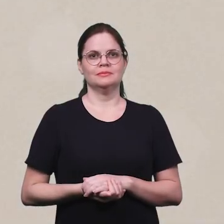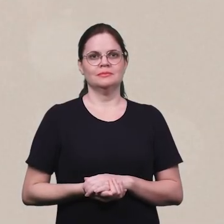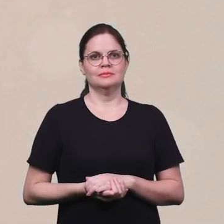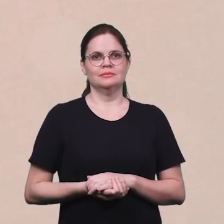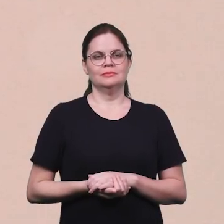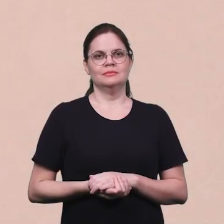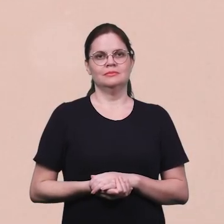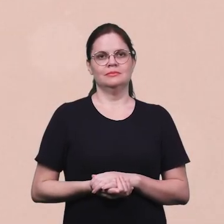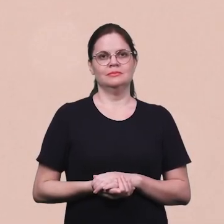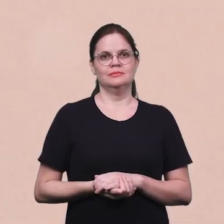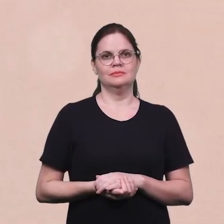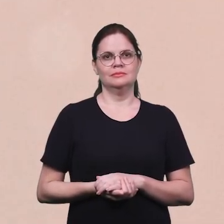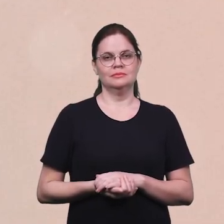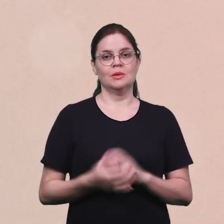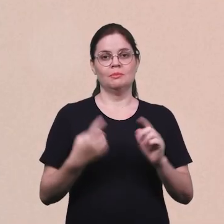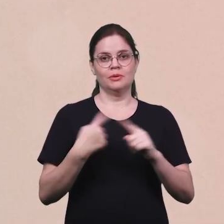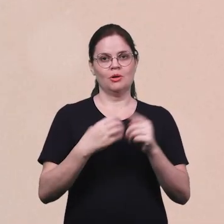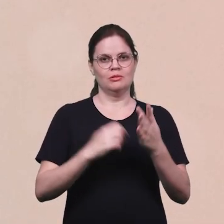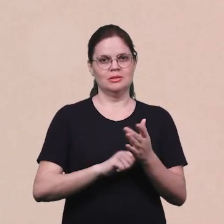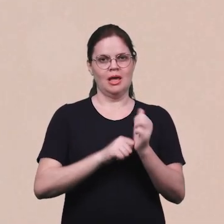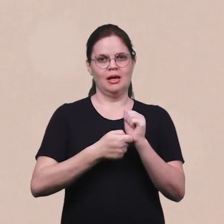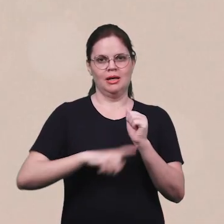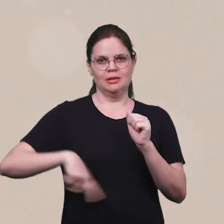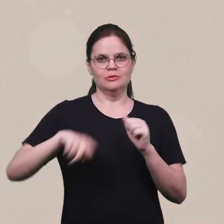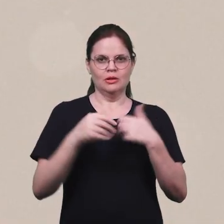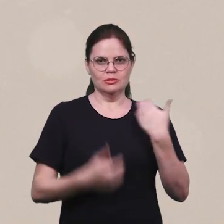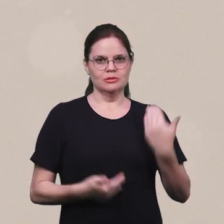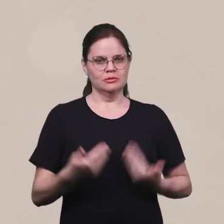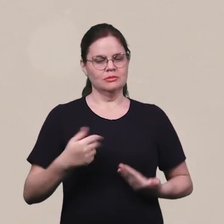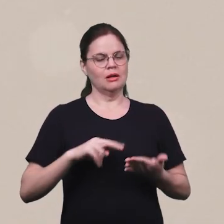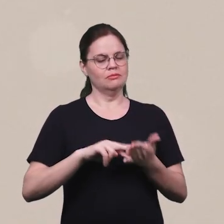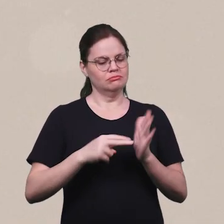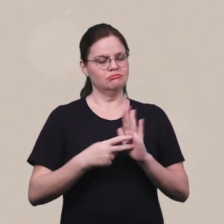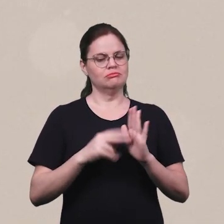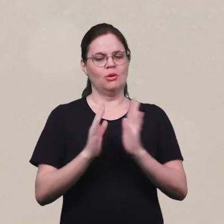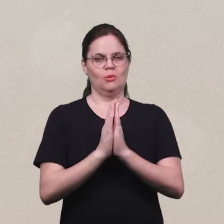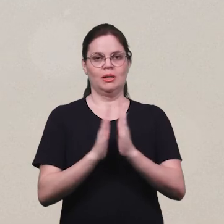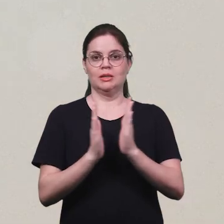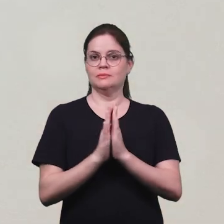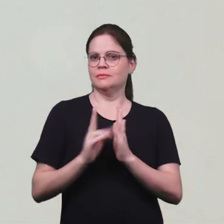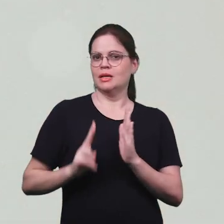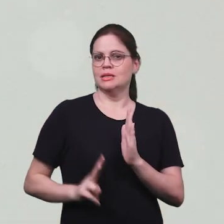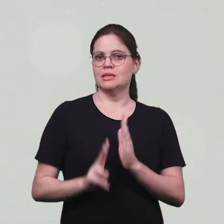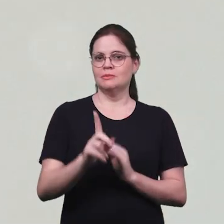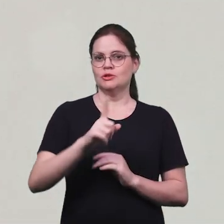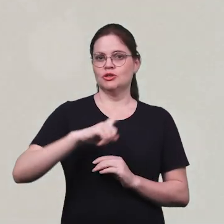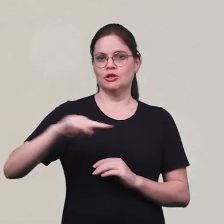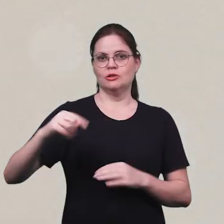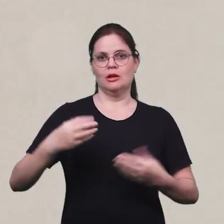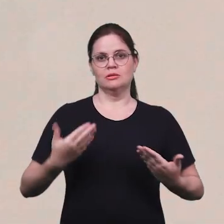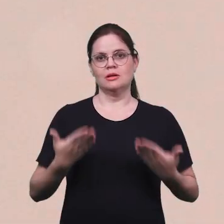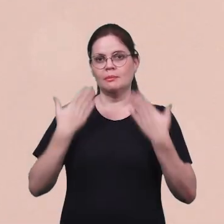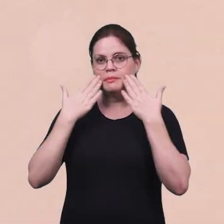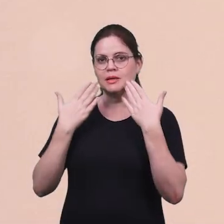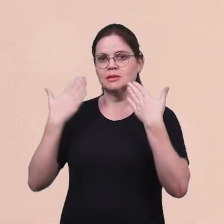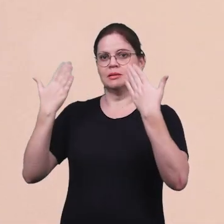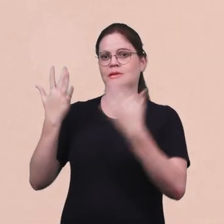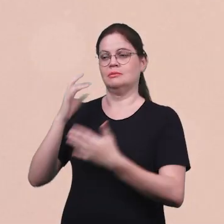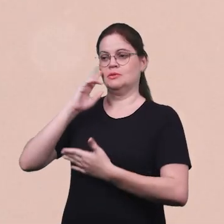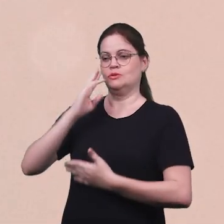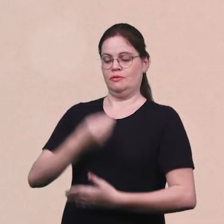E a chave do servo do Senhor é a oração. Toda vez que nós colocamos a nossa vida diante do